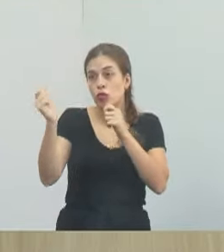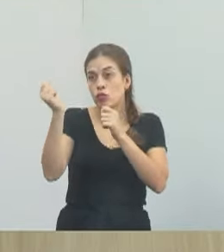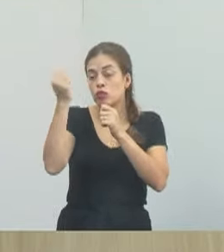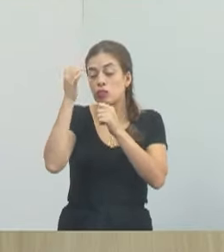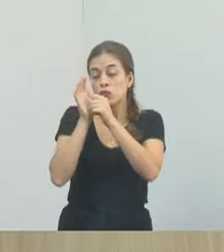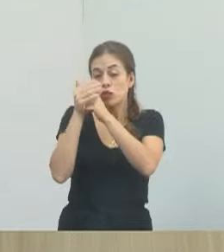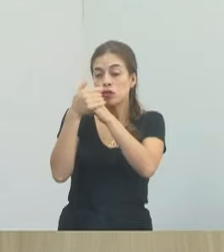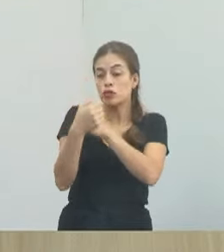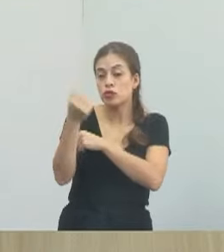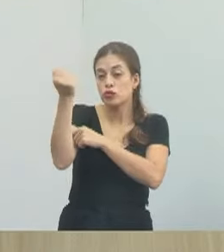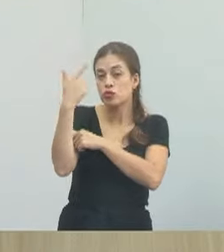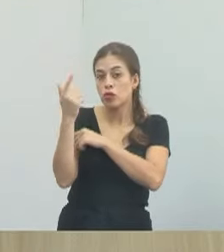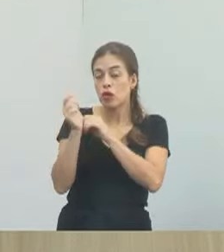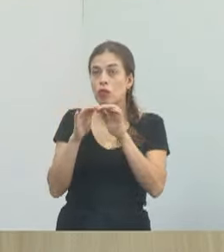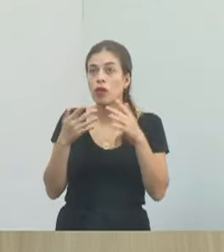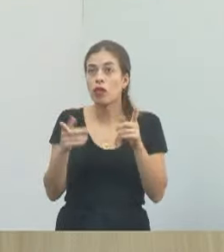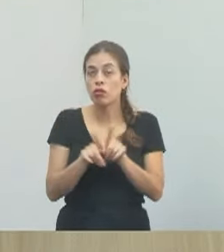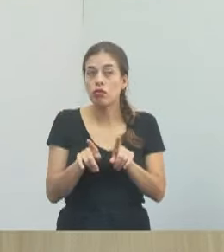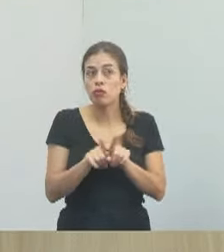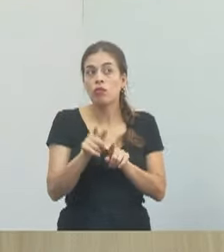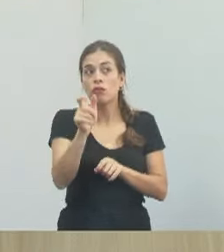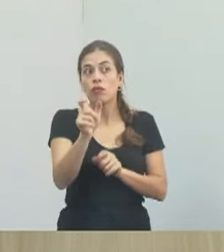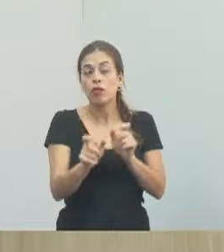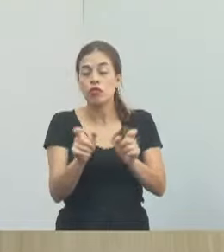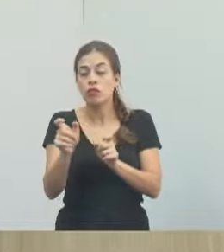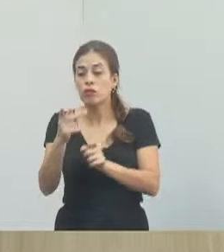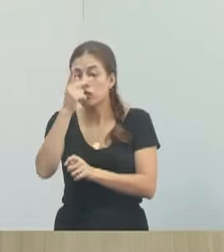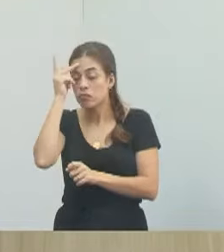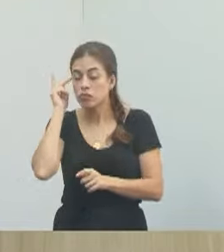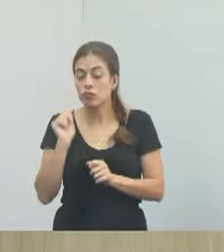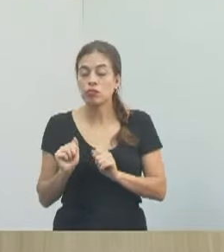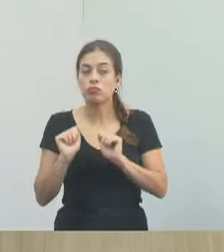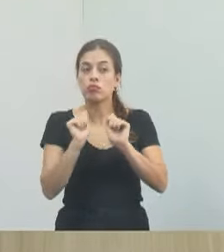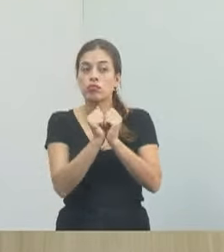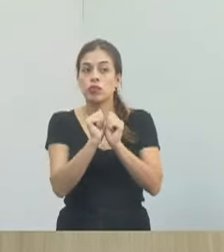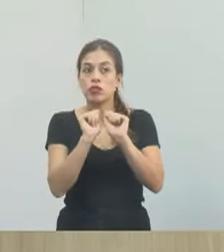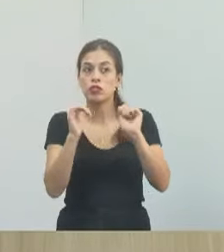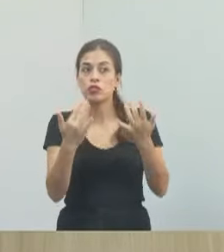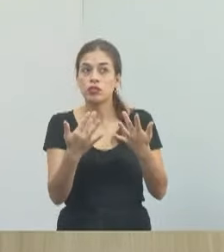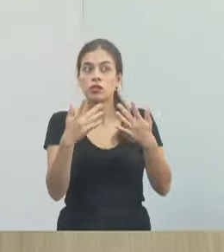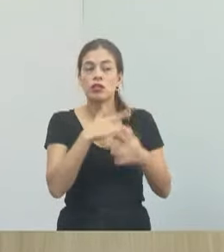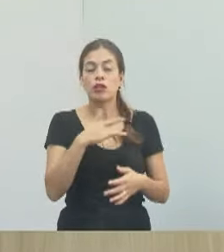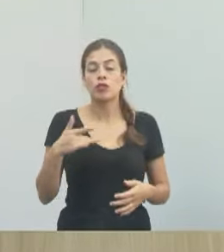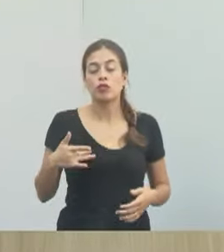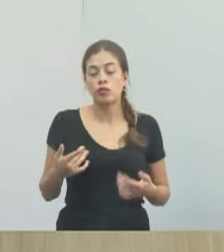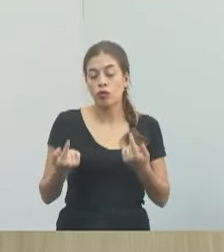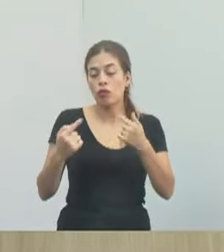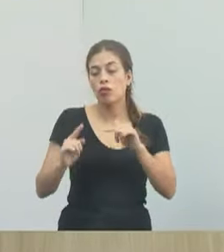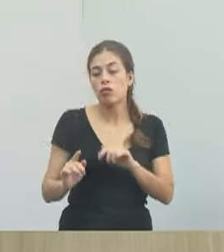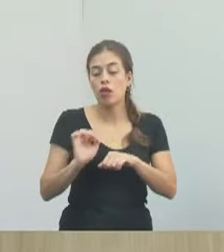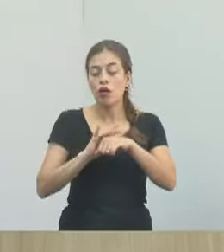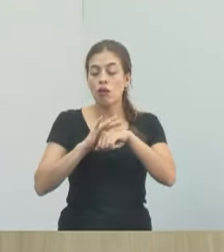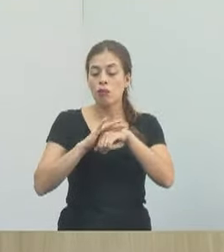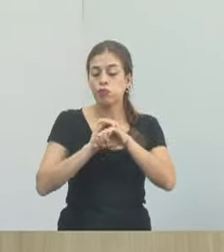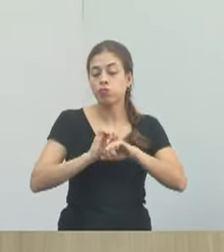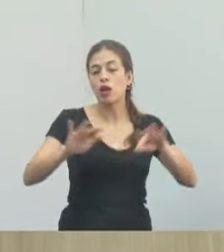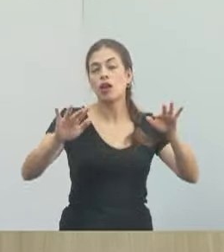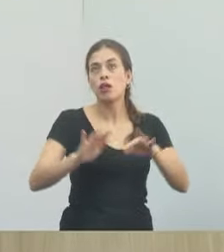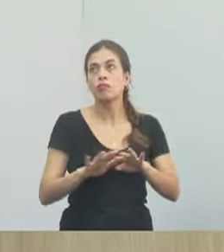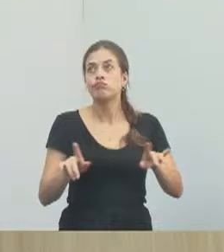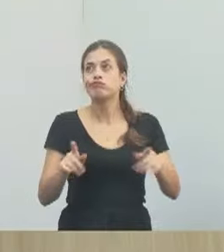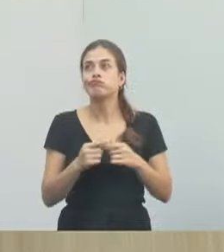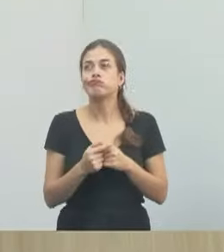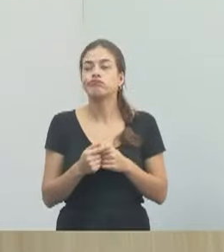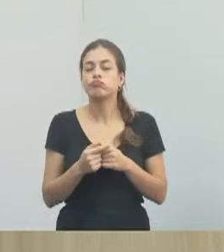e agentes de combate a emias requeremos a excelent senhor presidente dessa casa ouvido e aprovado pelégio